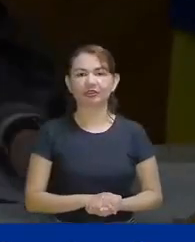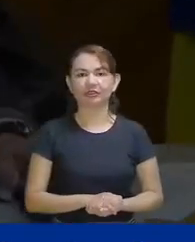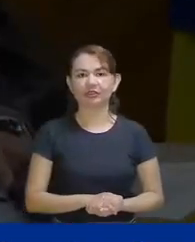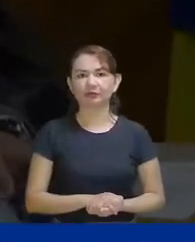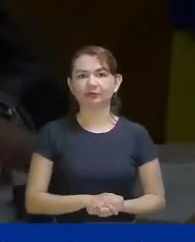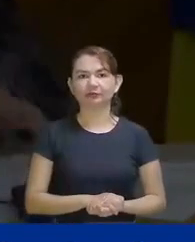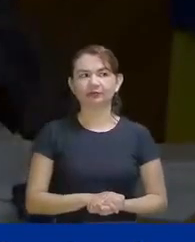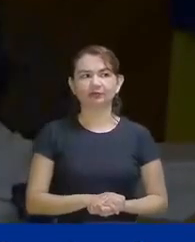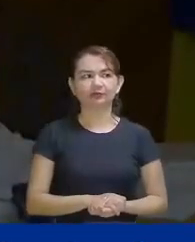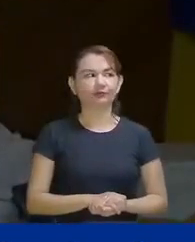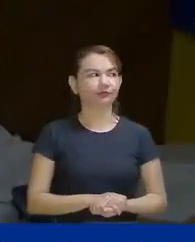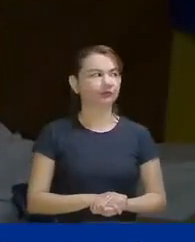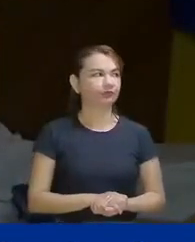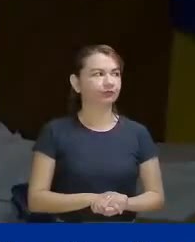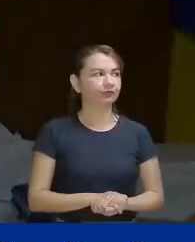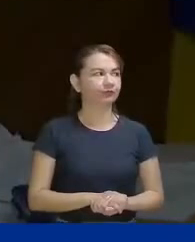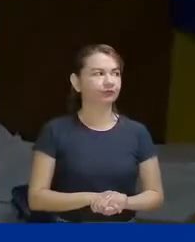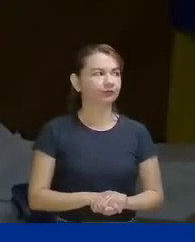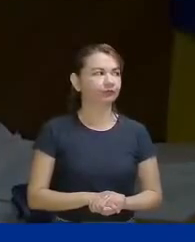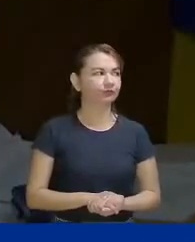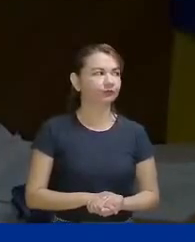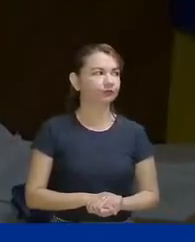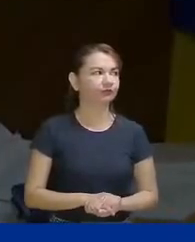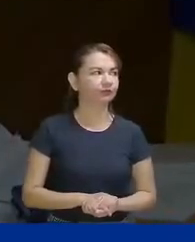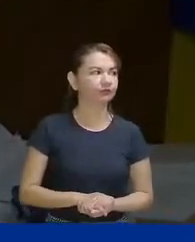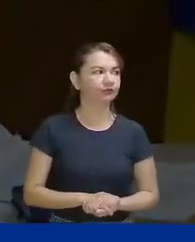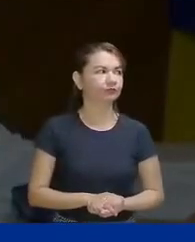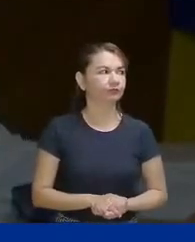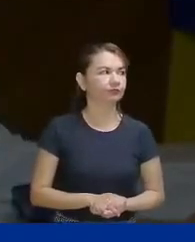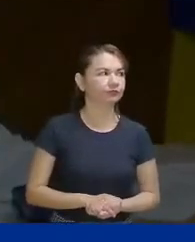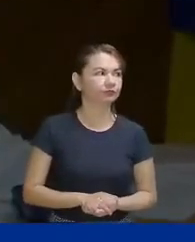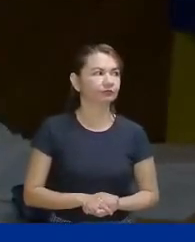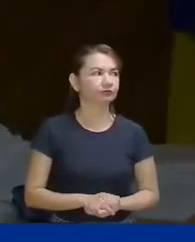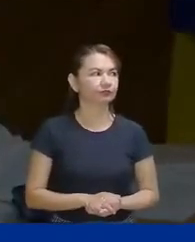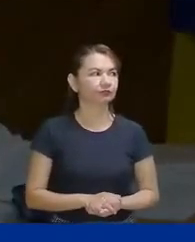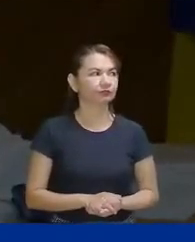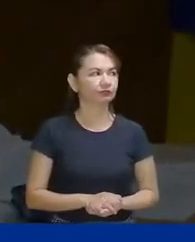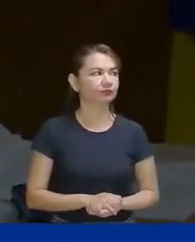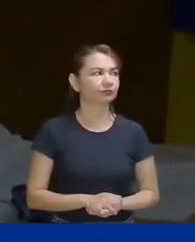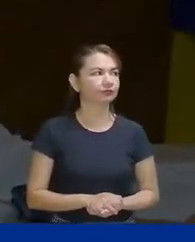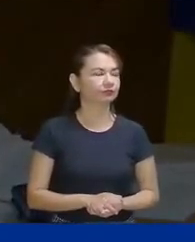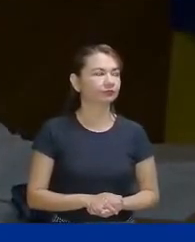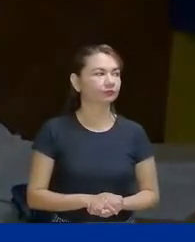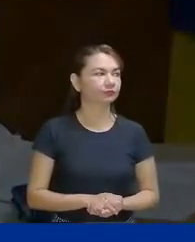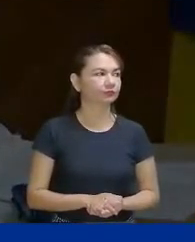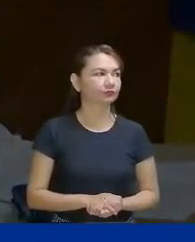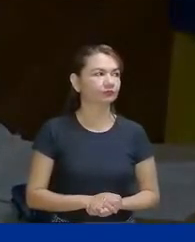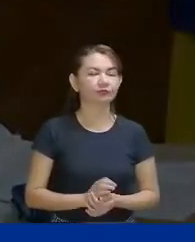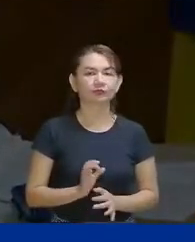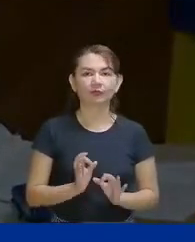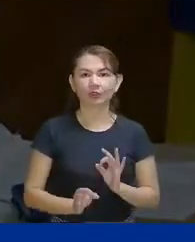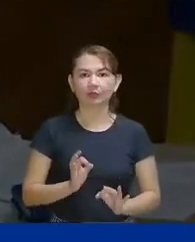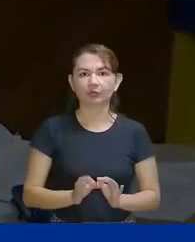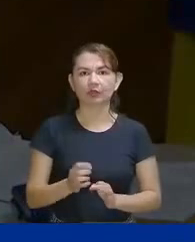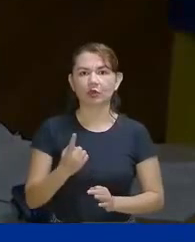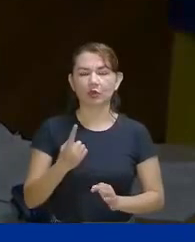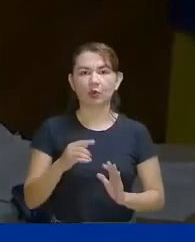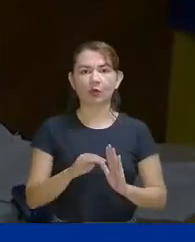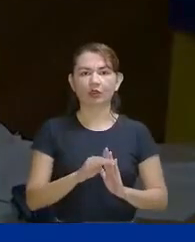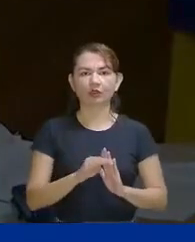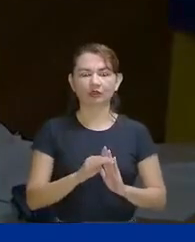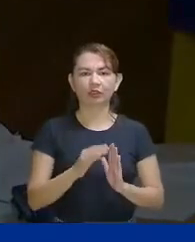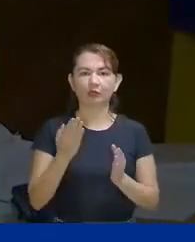serão aliás, temos que, peço apenas, nós temos aqui na administrativa para julgar um processo